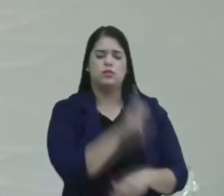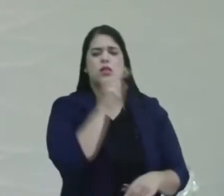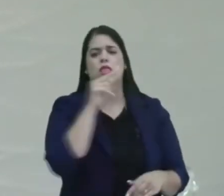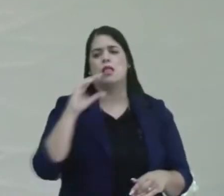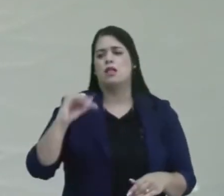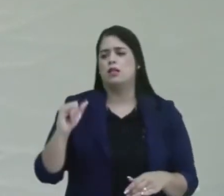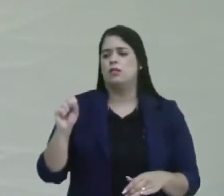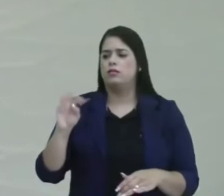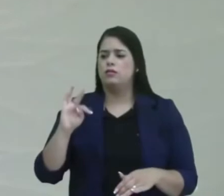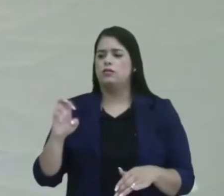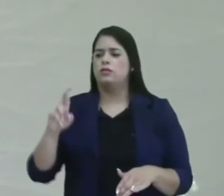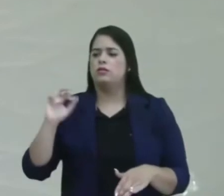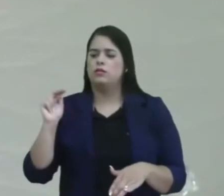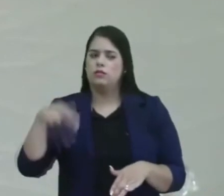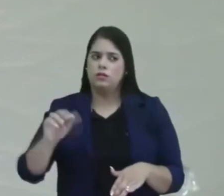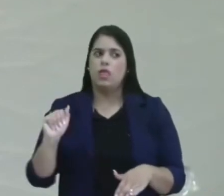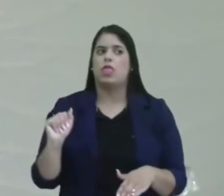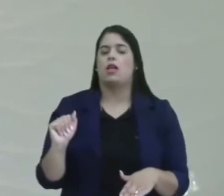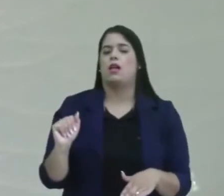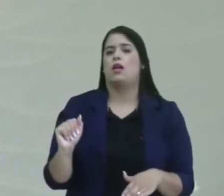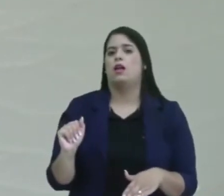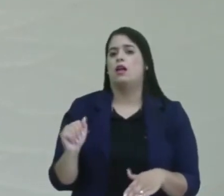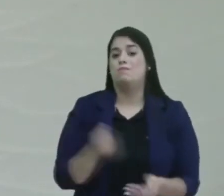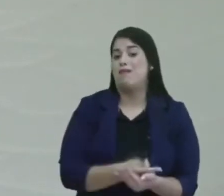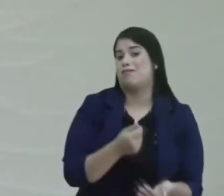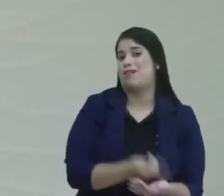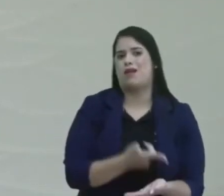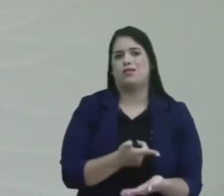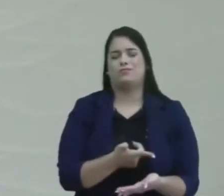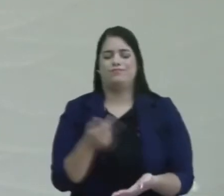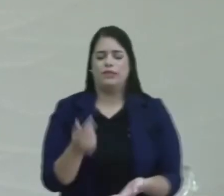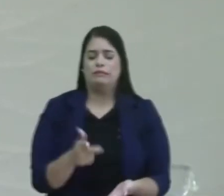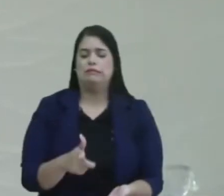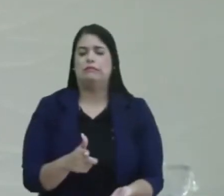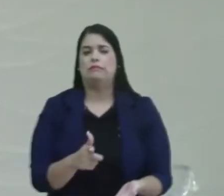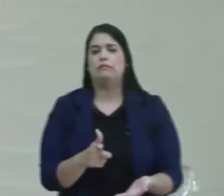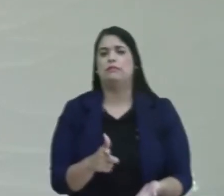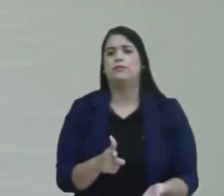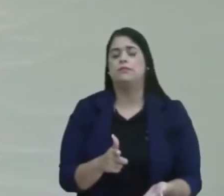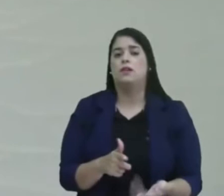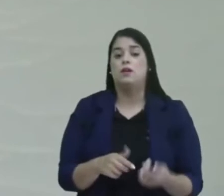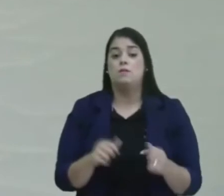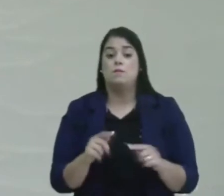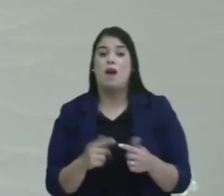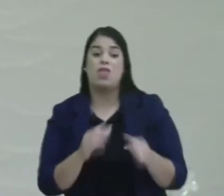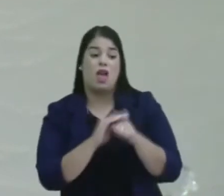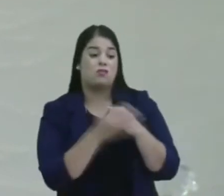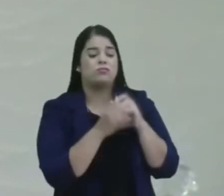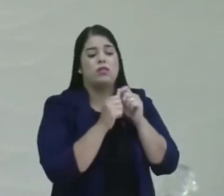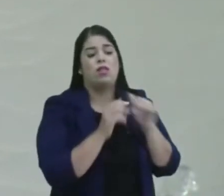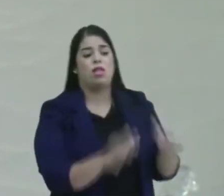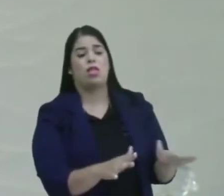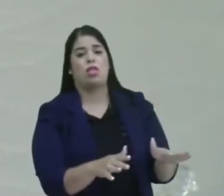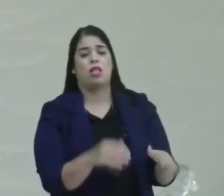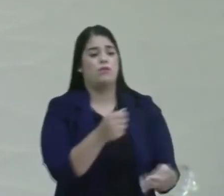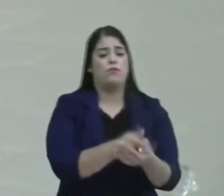de dívidas de recursos que as pessoas não pagaram, não por não querer os financiamentos que fizeram, mas por conta da pandemia, que não tinha nem onde vender os